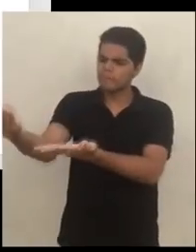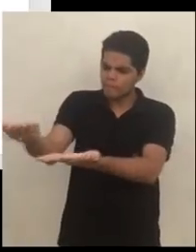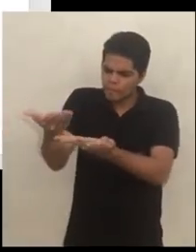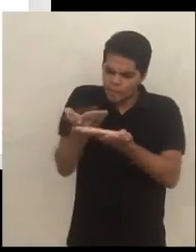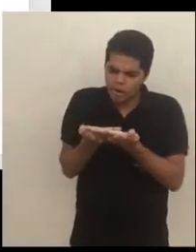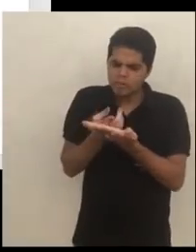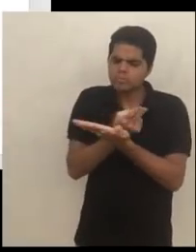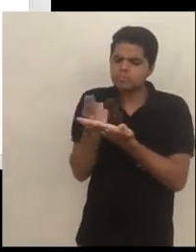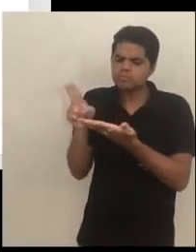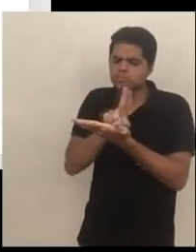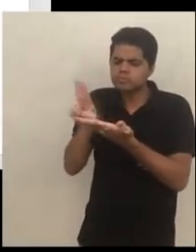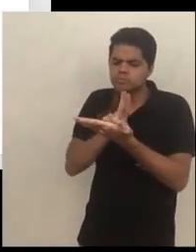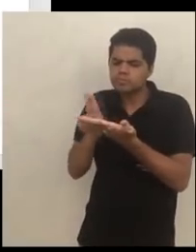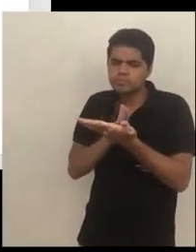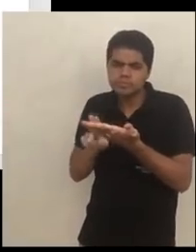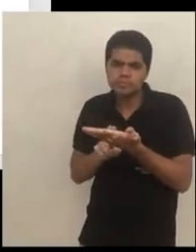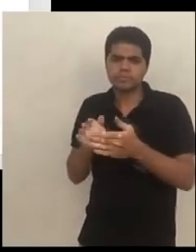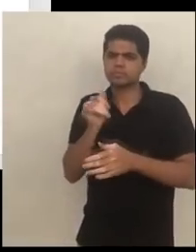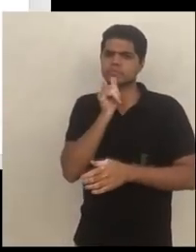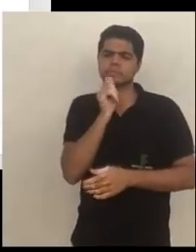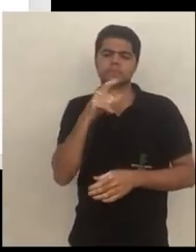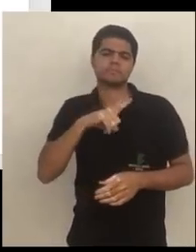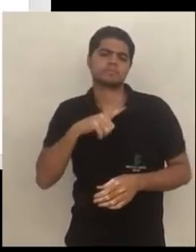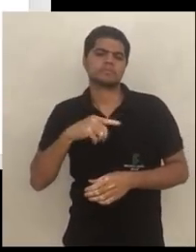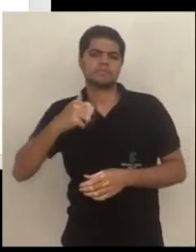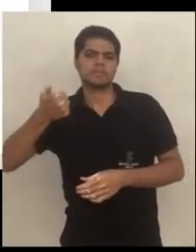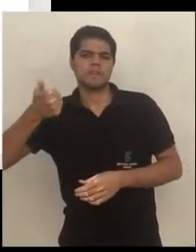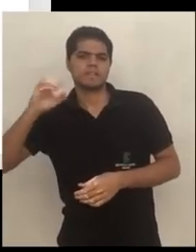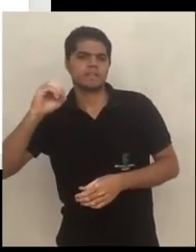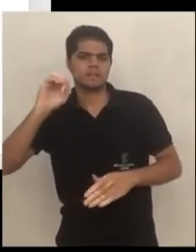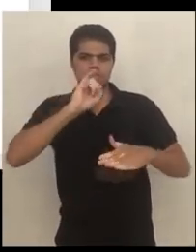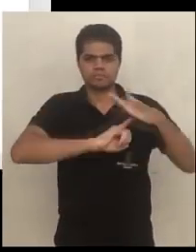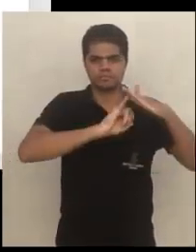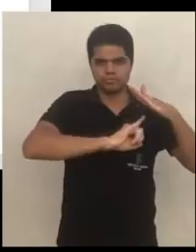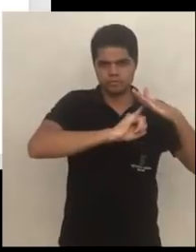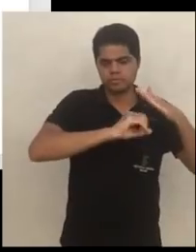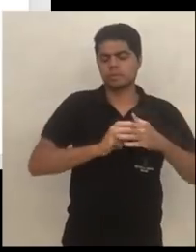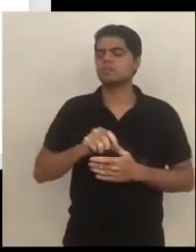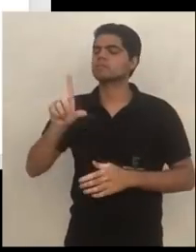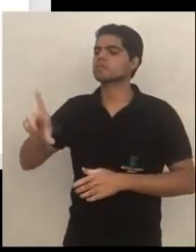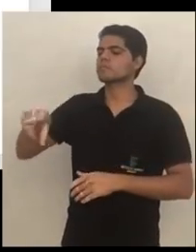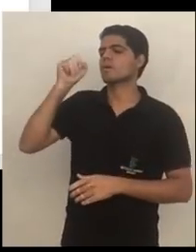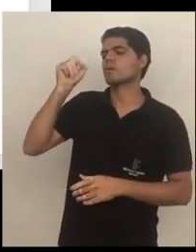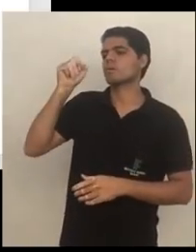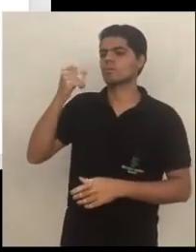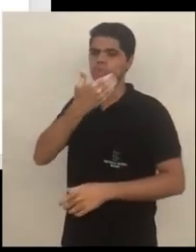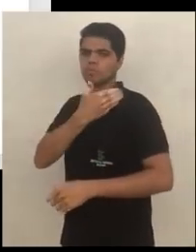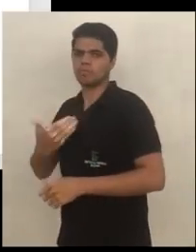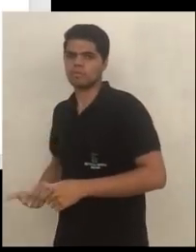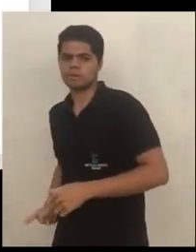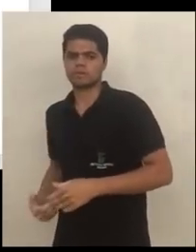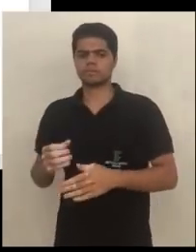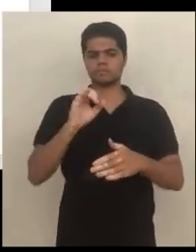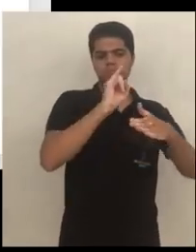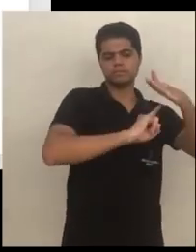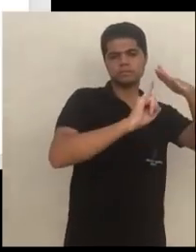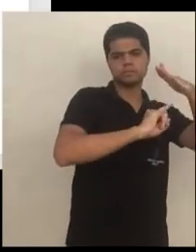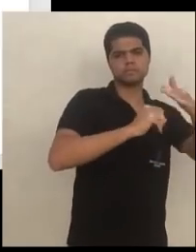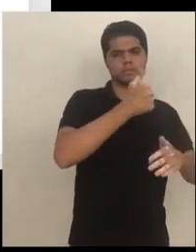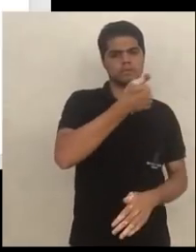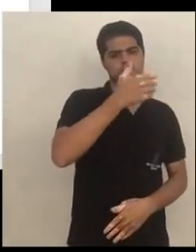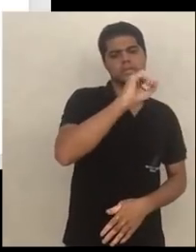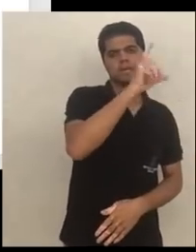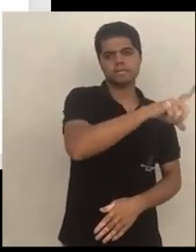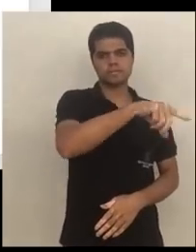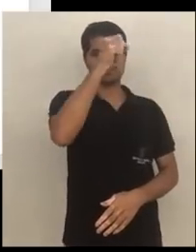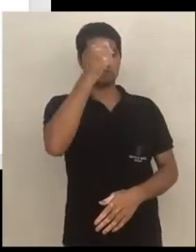10 instituições do setor governamental, teremos 10 não governamentais. Funciona assim, a